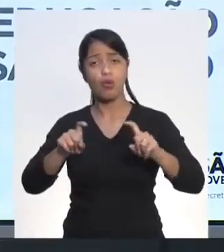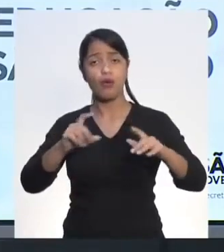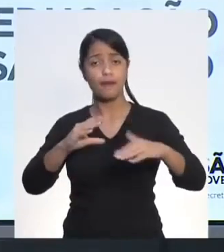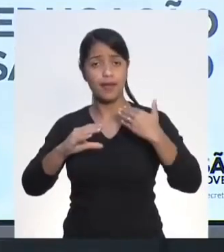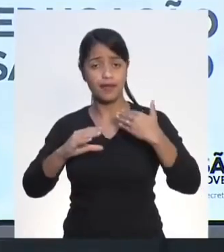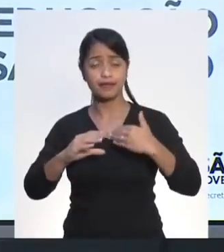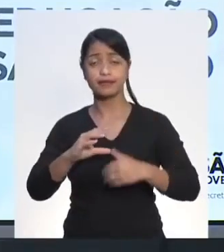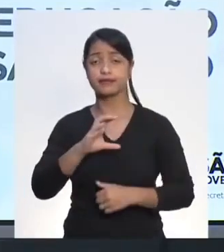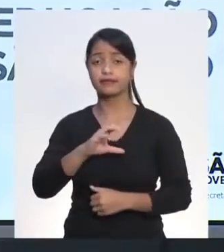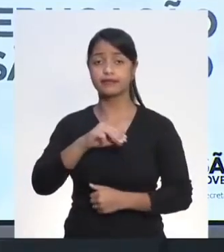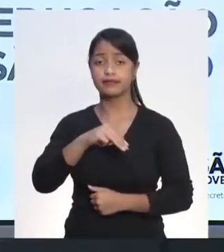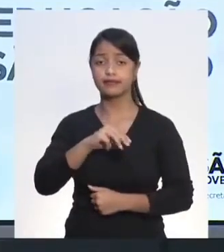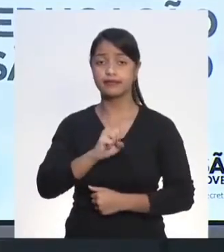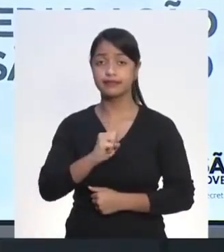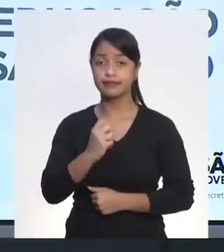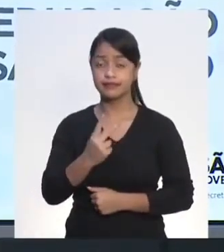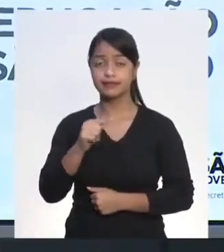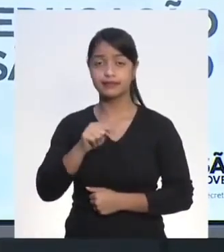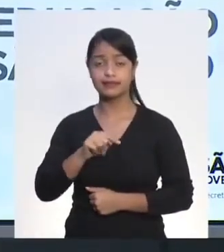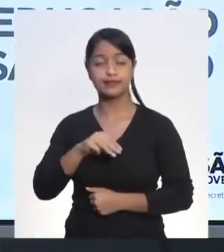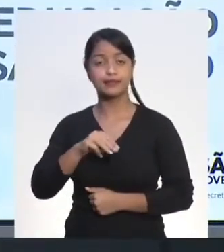e-mail é